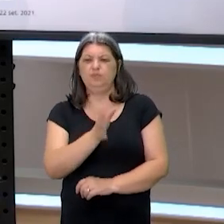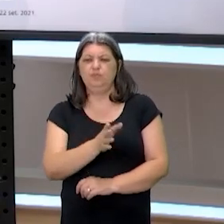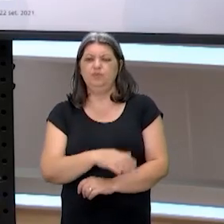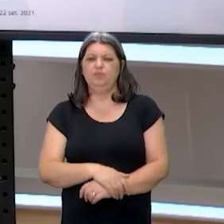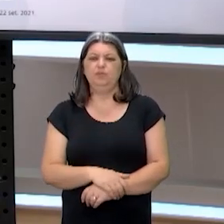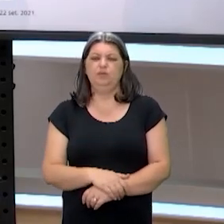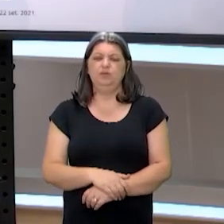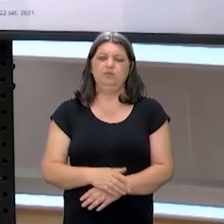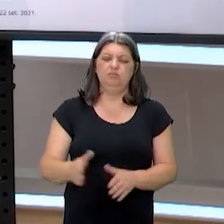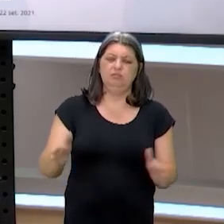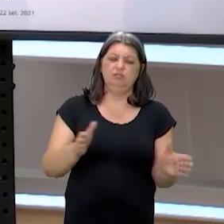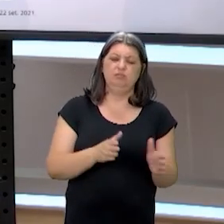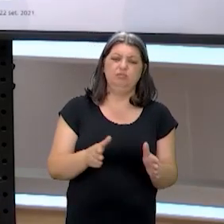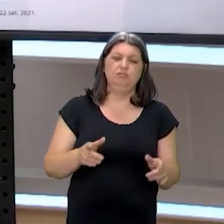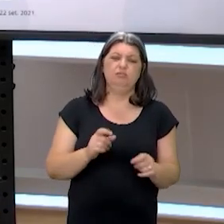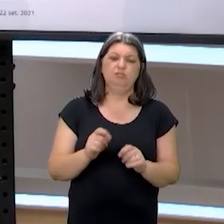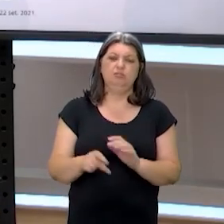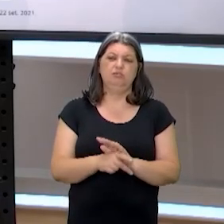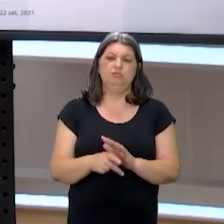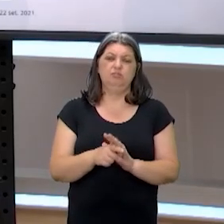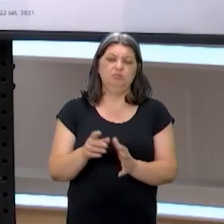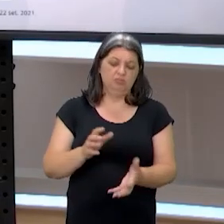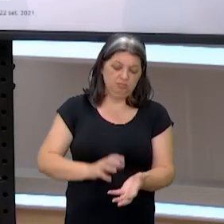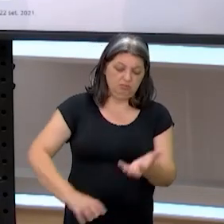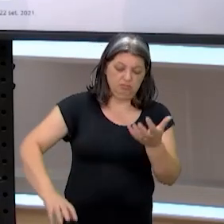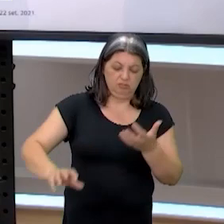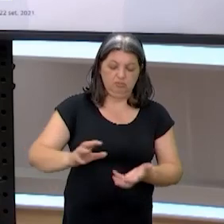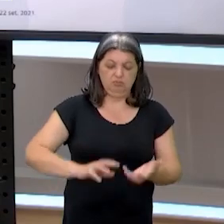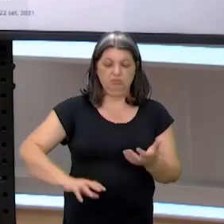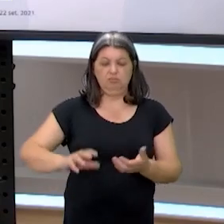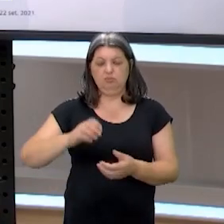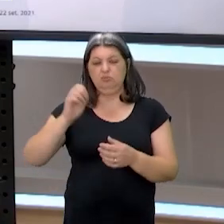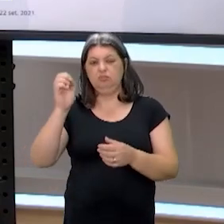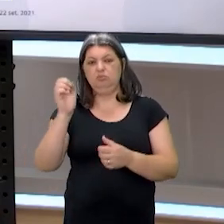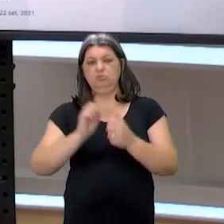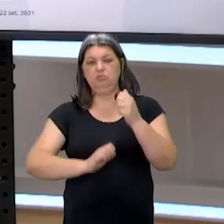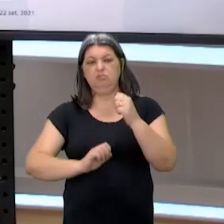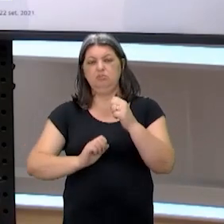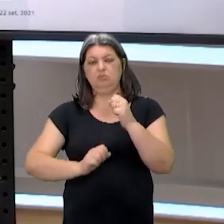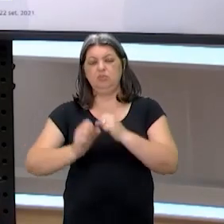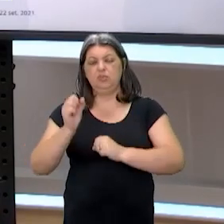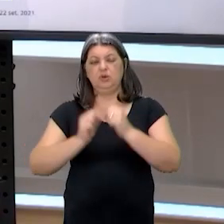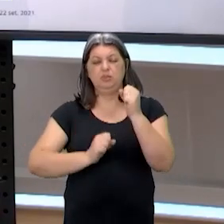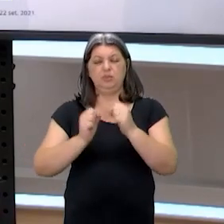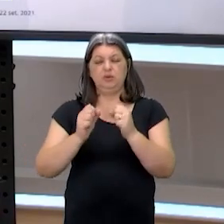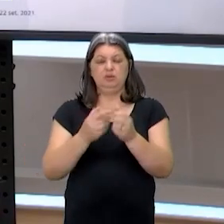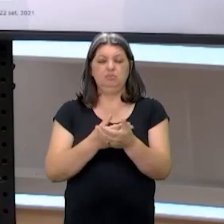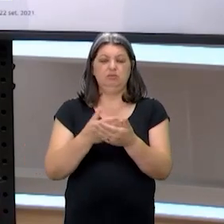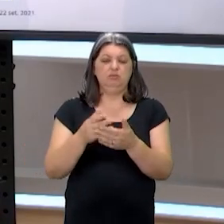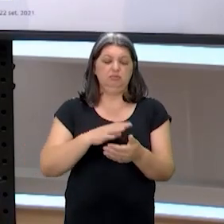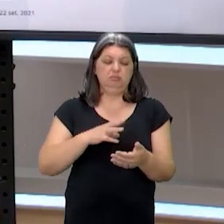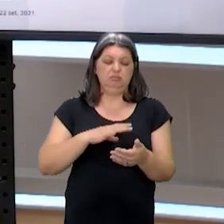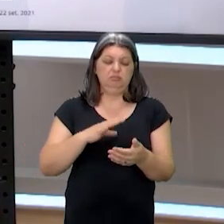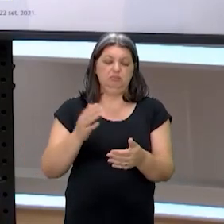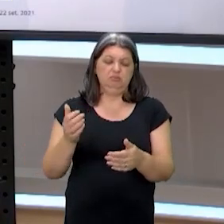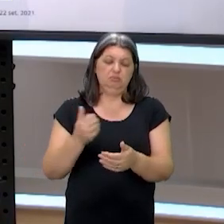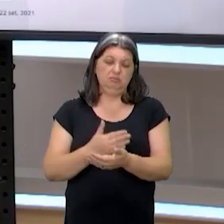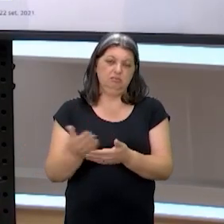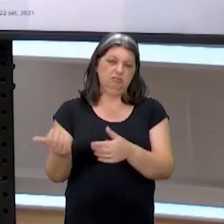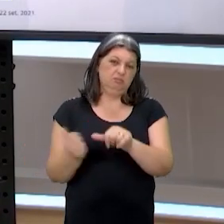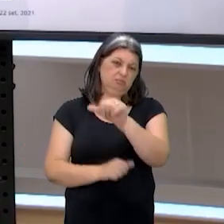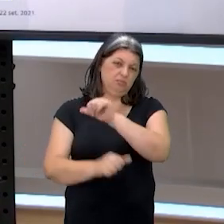processo fabril, do capitalismo, das revoluções industriais, a cidade começa a ser moldada a